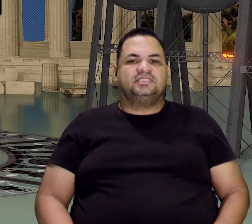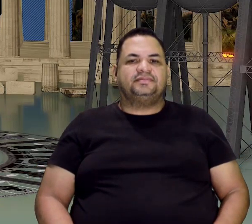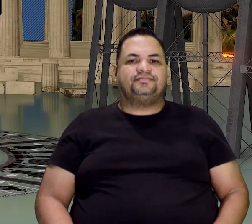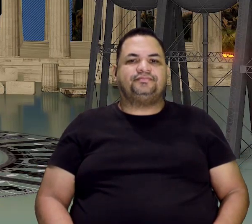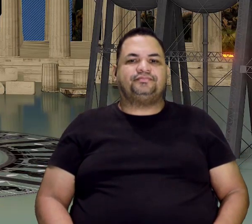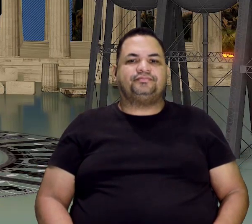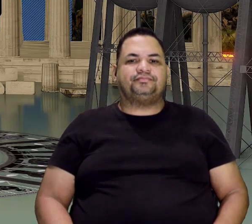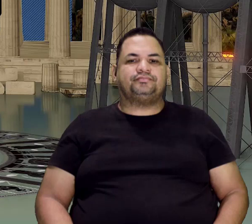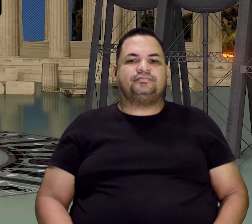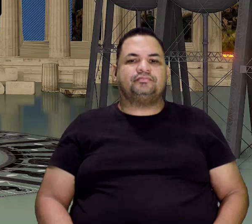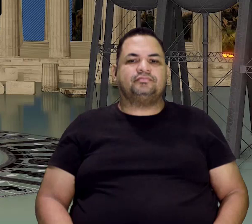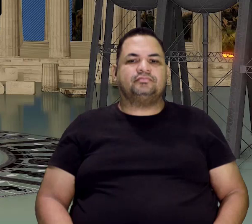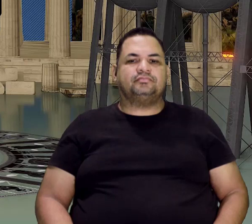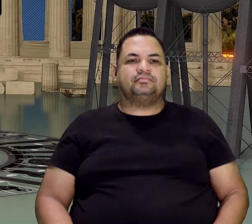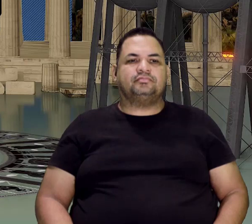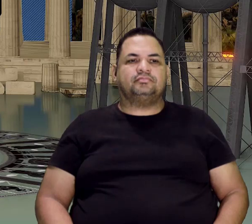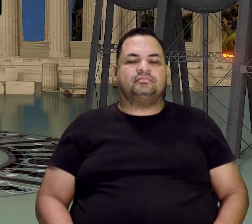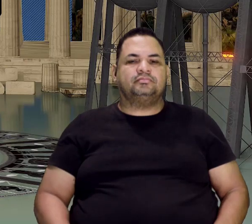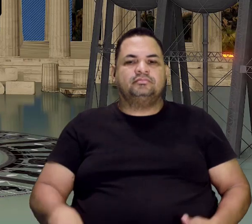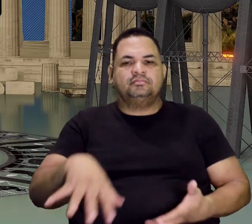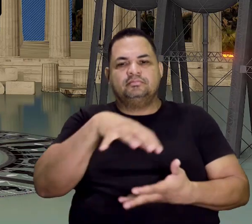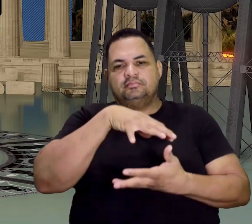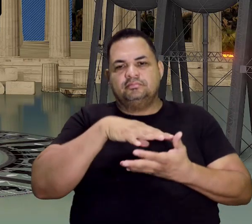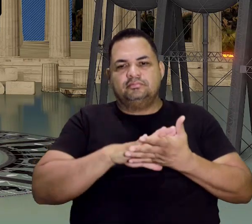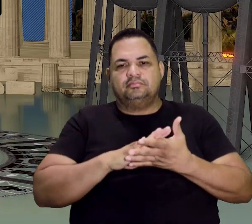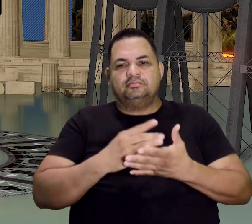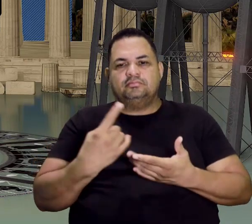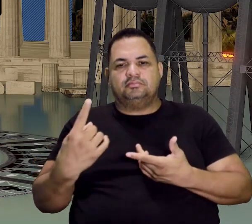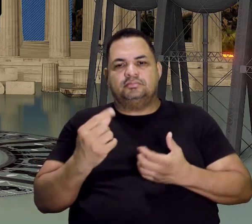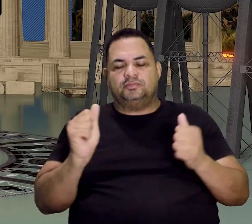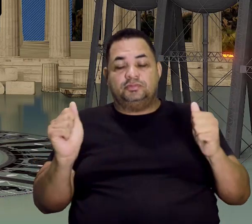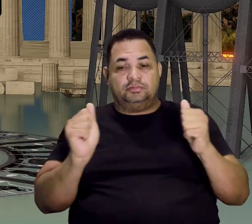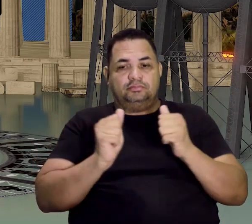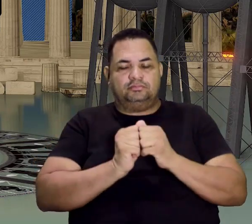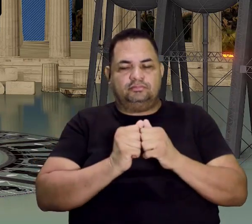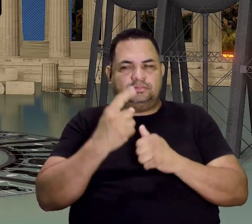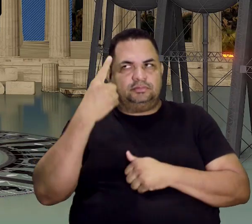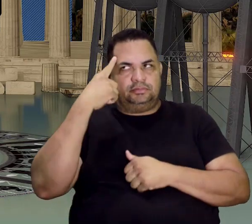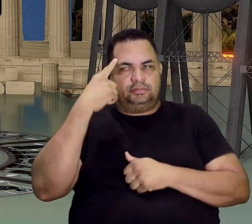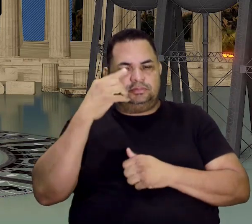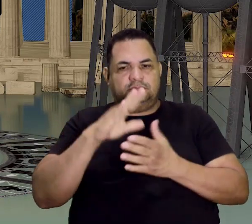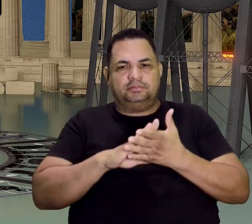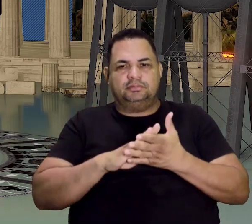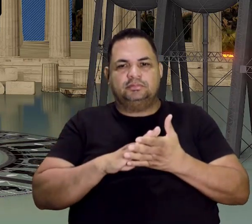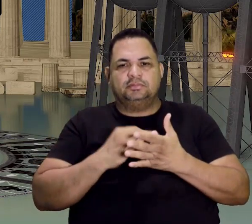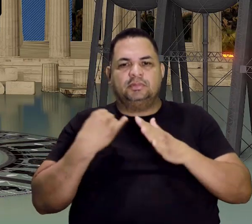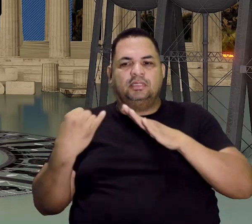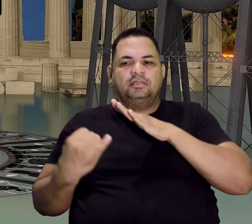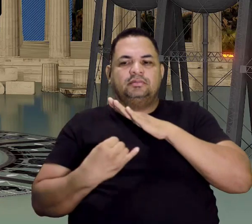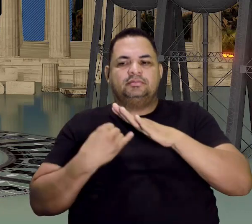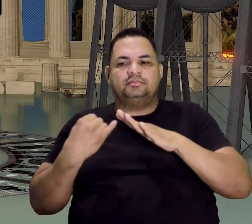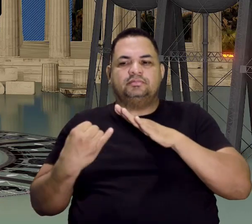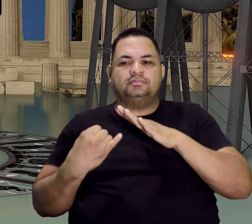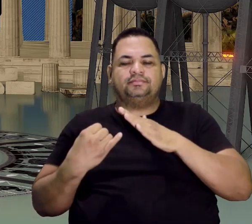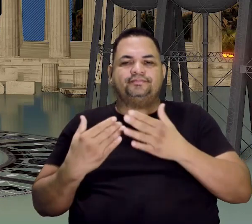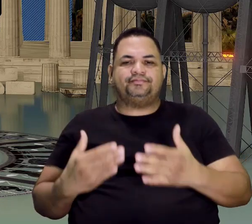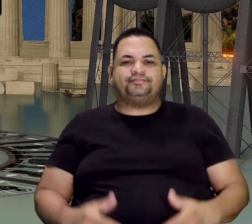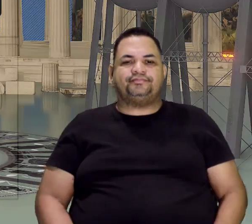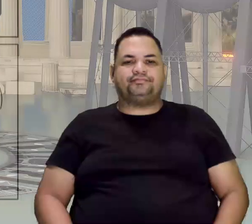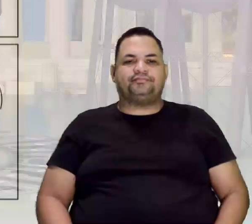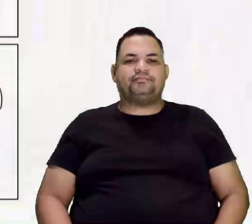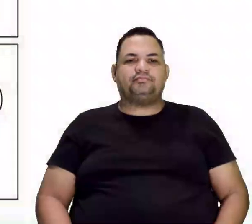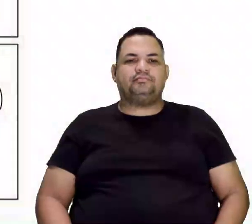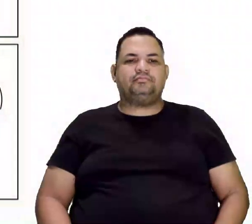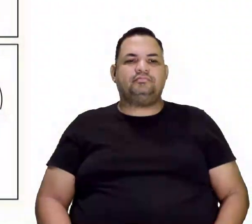de sempre. Vamos desenvolver, né? Vai te conta que é eu, professor Sami, né? Nosso lado mais informal, etc. Vamos lá, olha